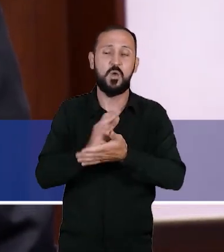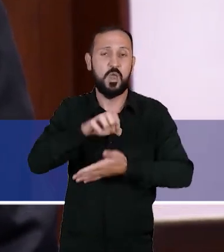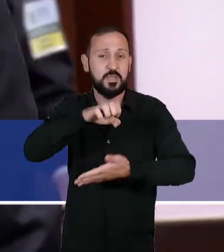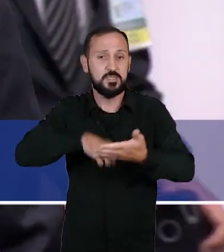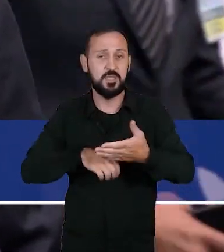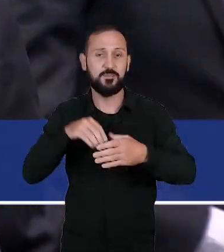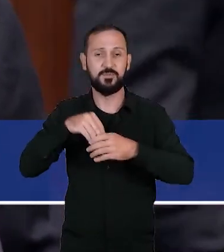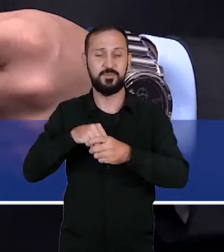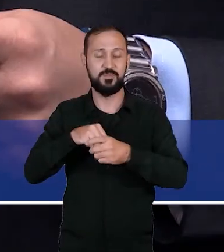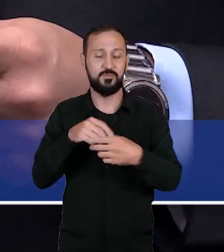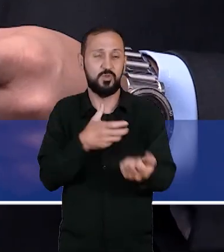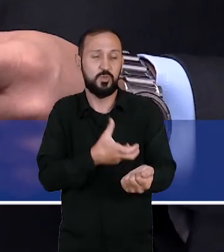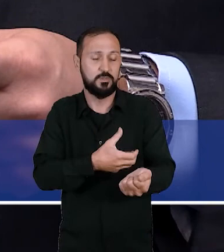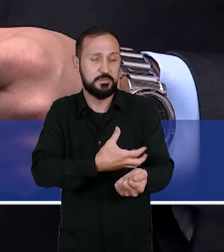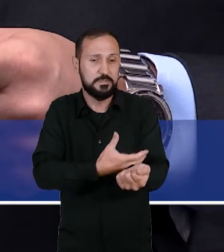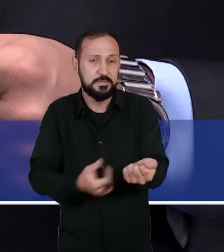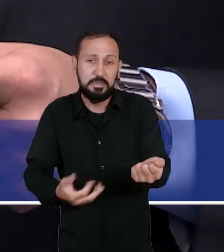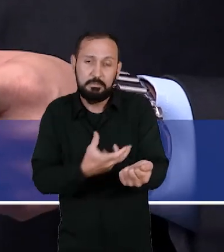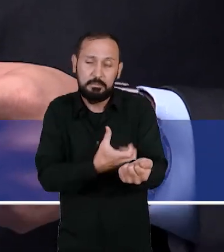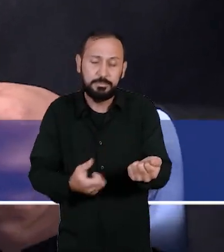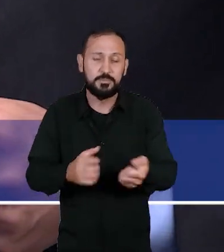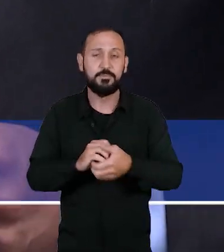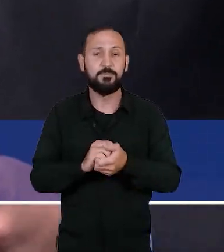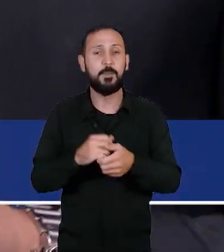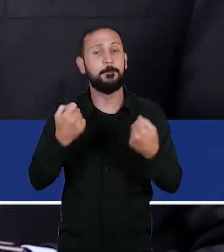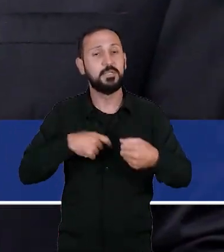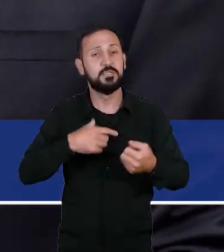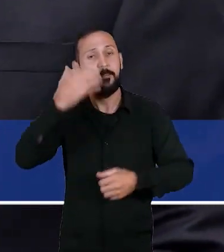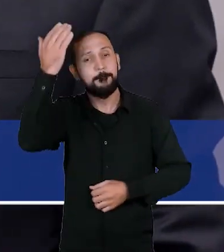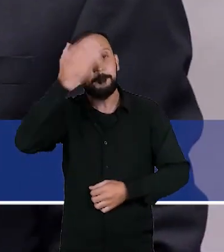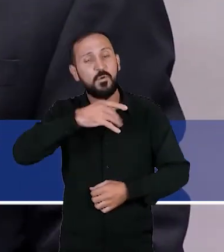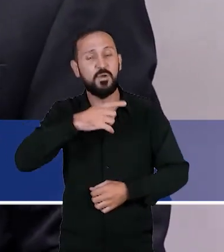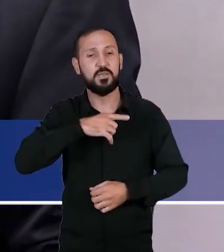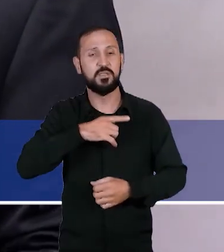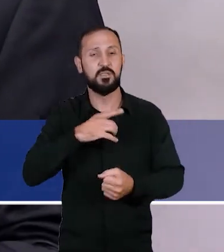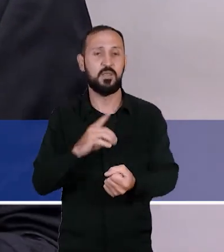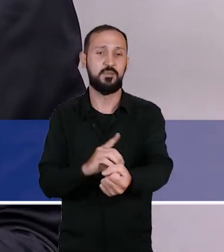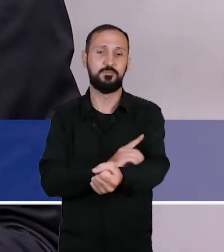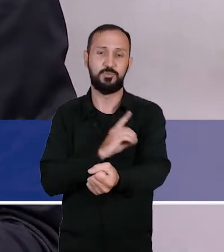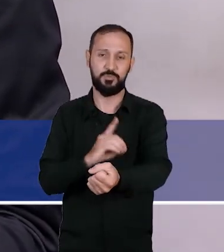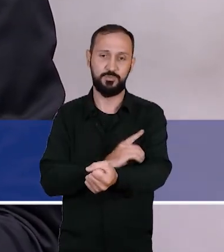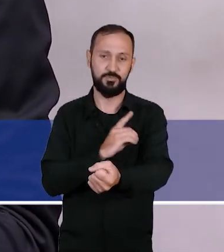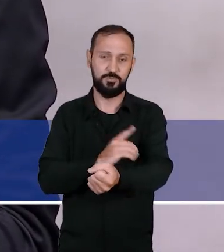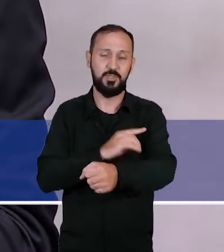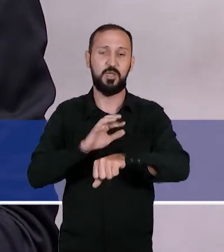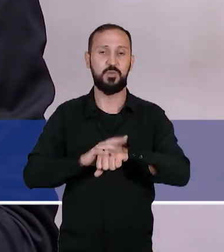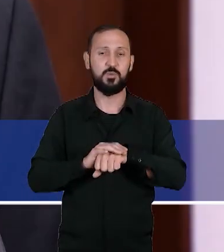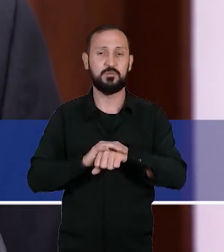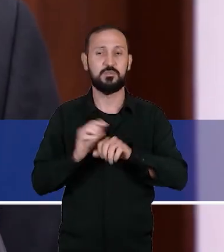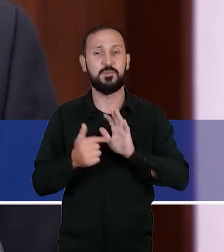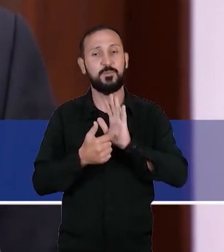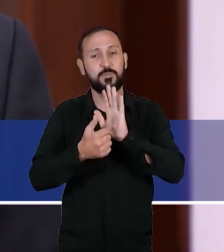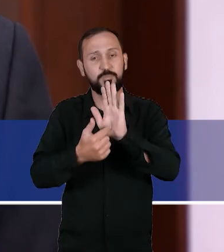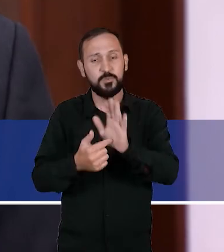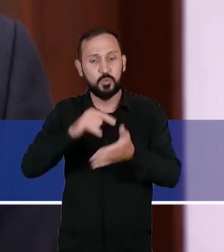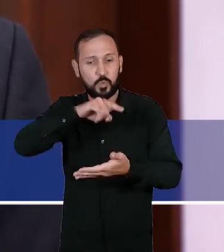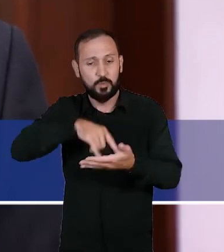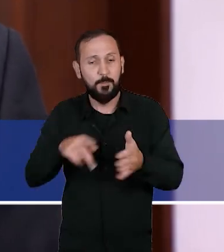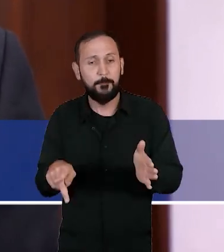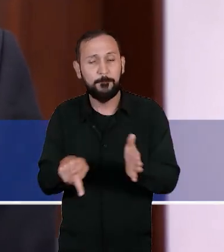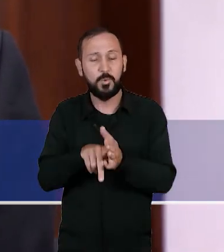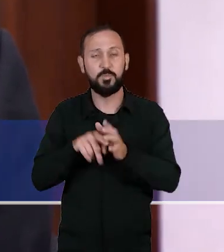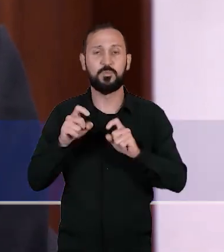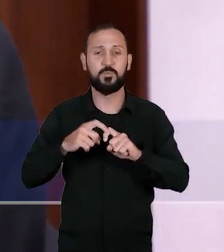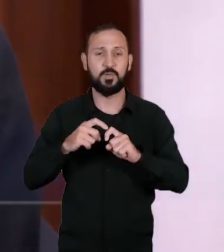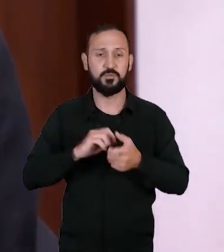exames laboratoriais. Para ter direito preferencial, é preciso comprovar ser portador da patologia por meio de documento